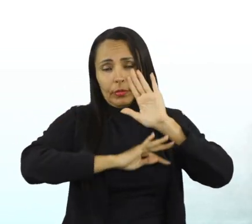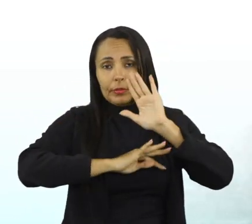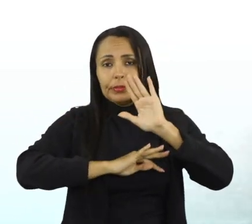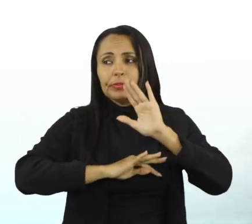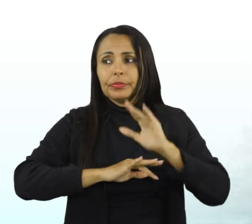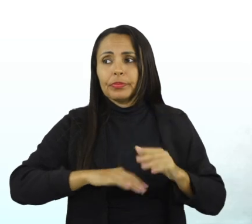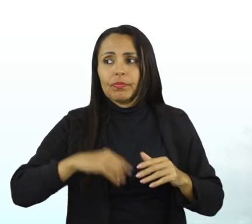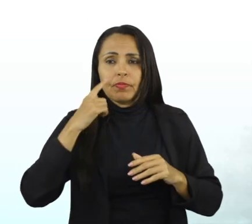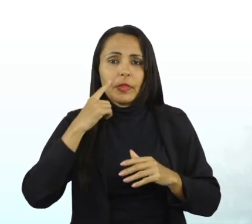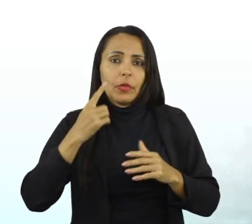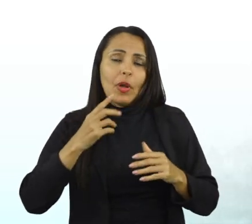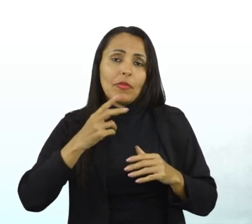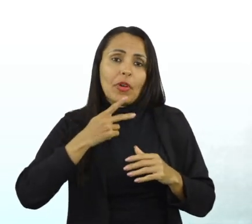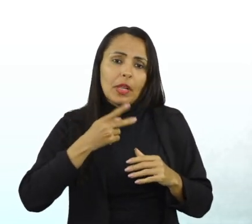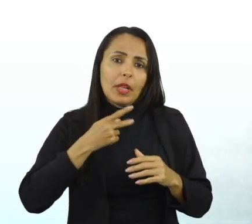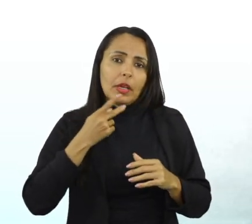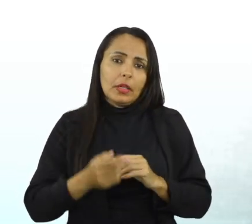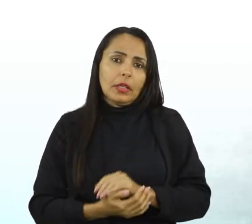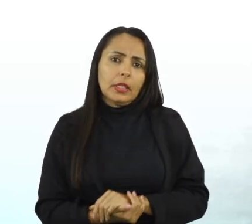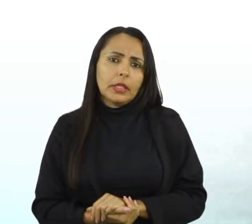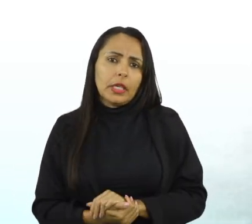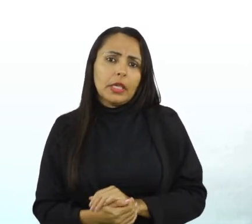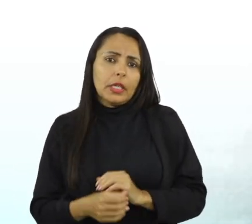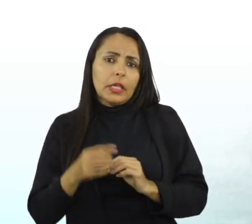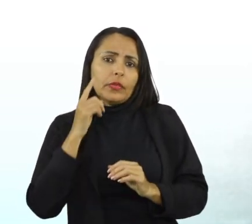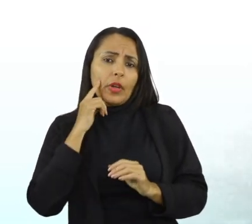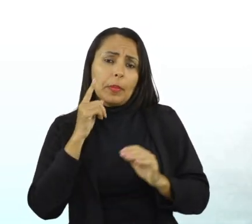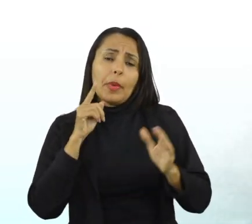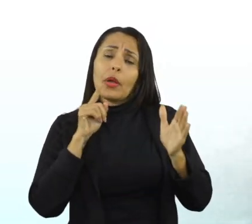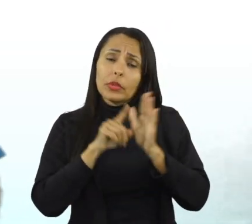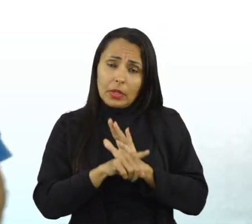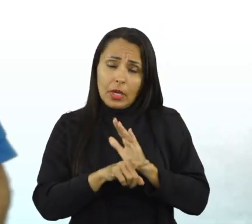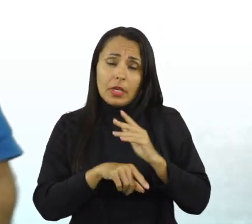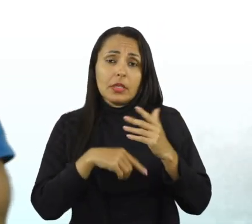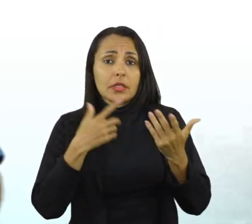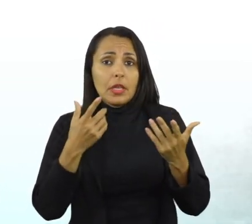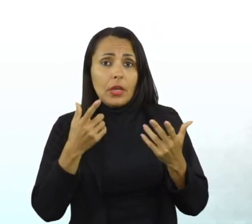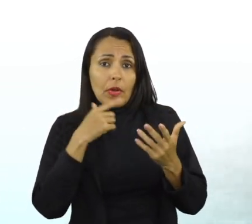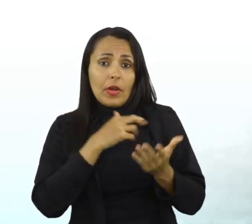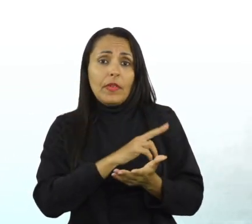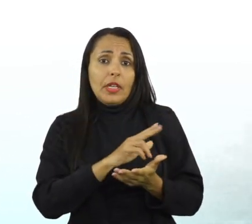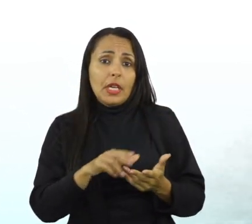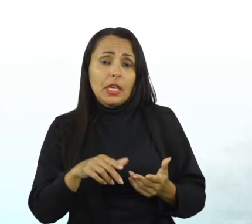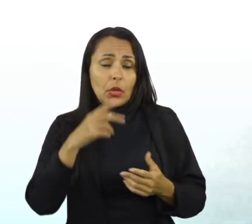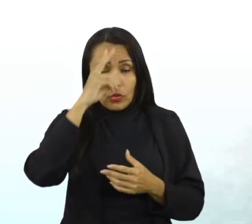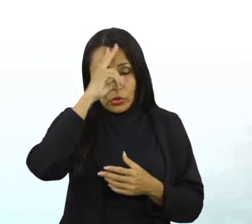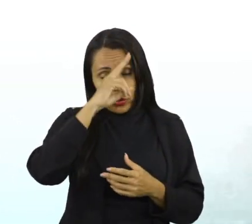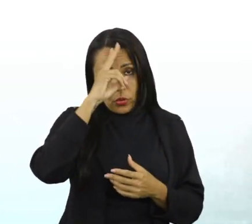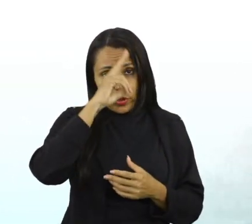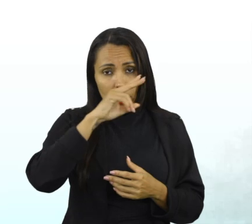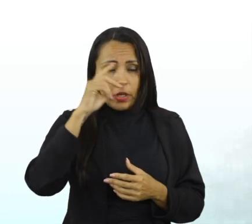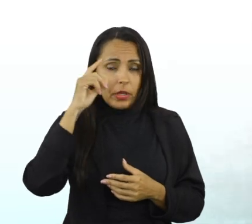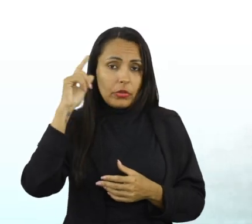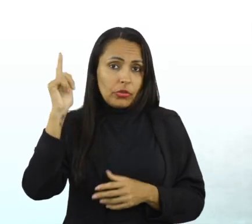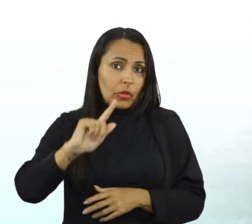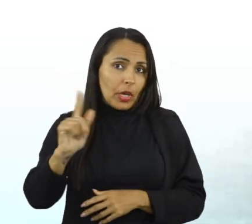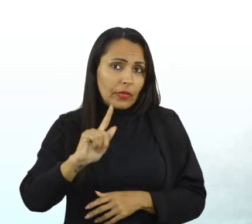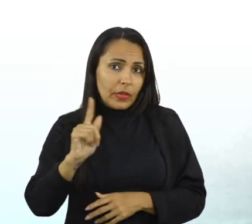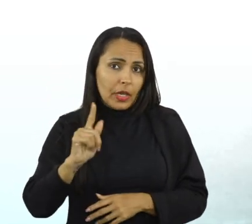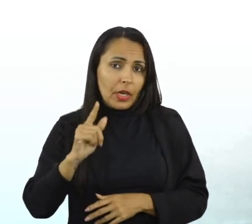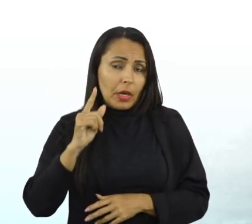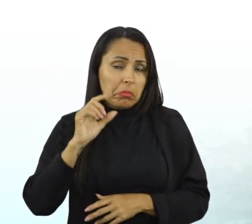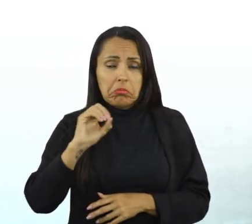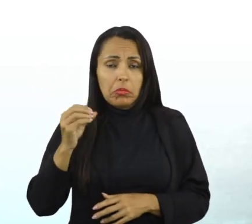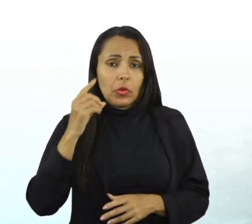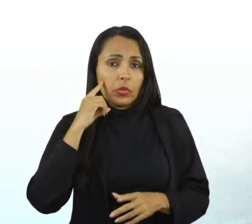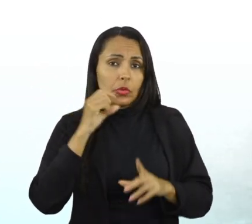joga lá uma fala e vai perguntar se aquela ali é uma variação histórica, geográfica